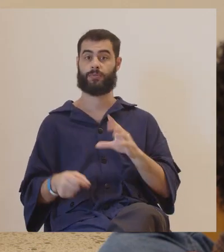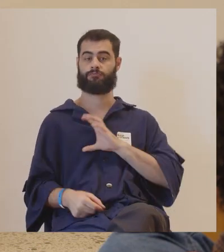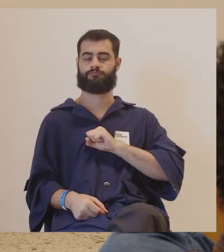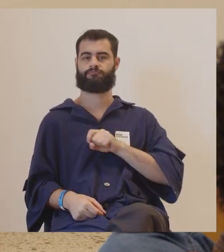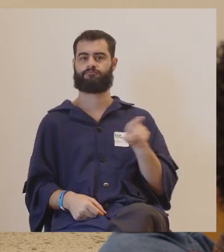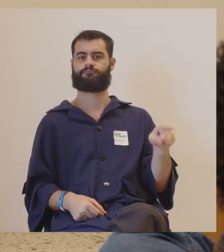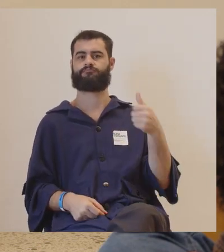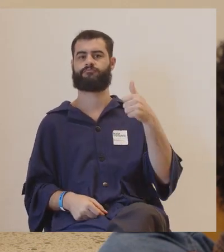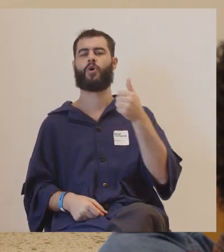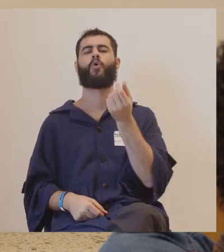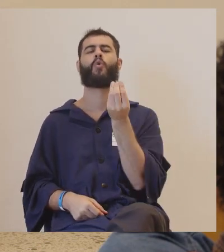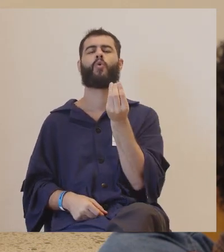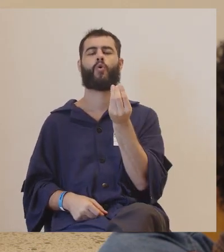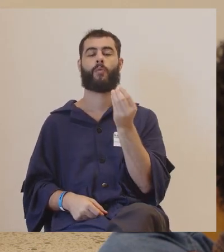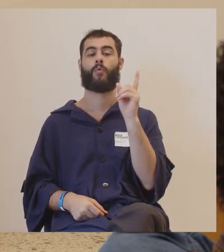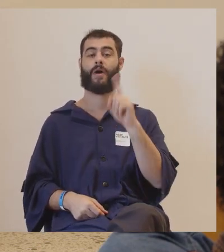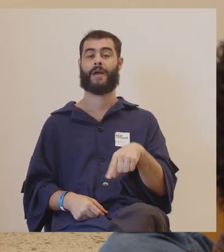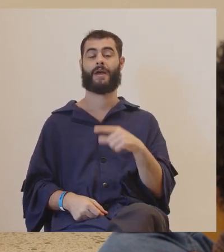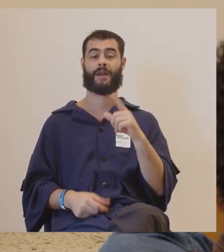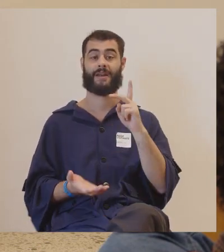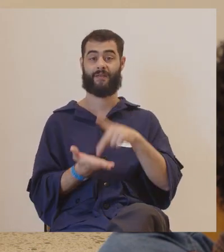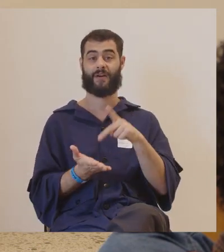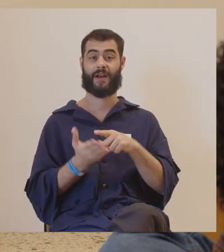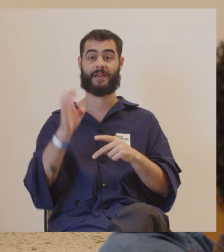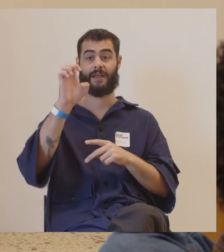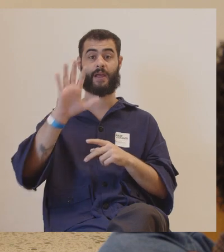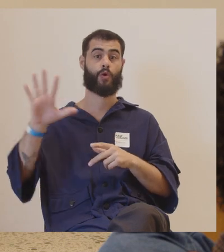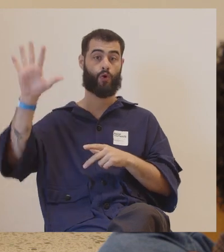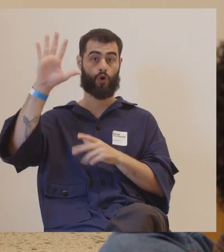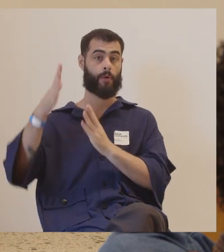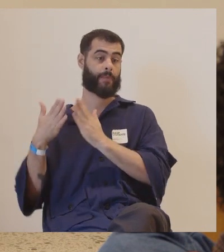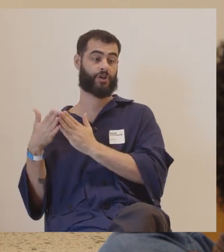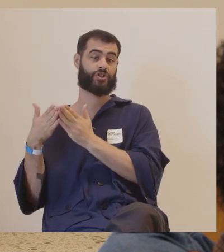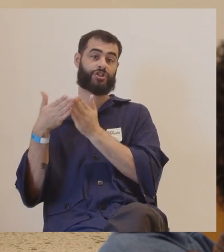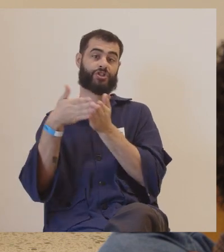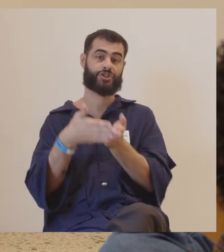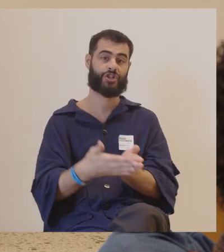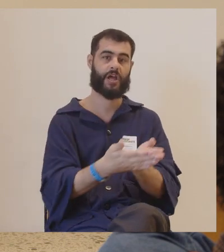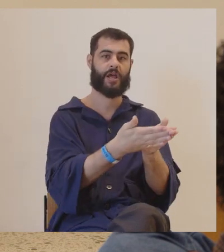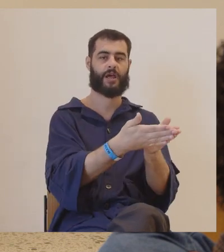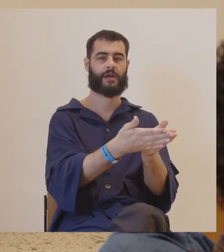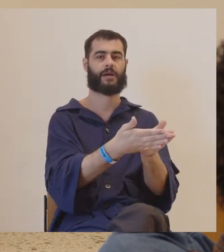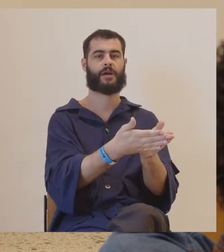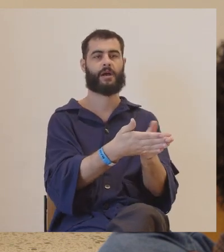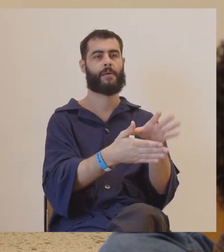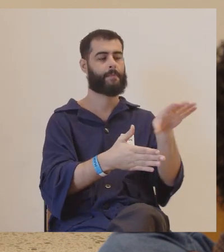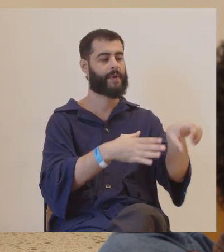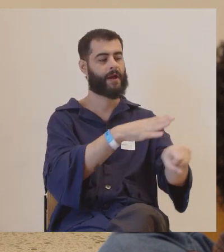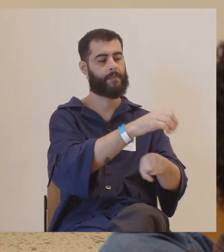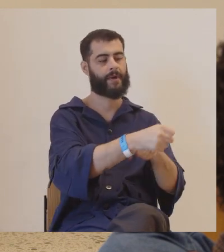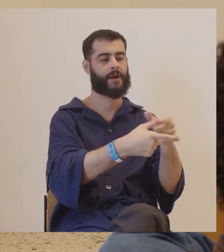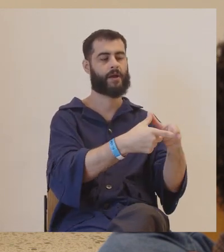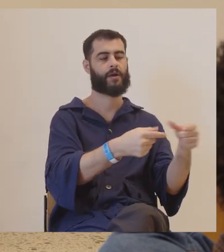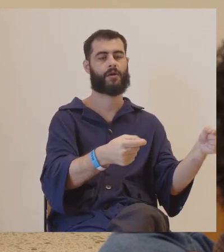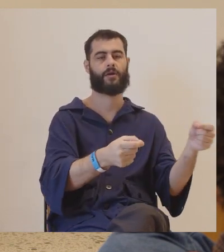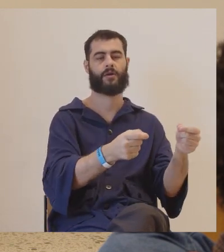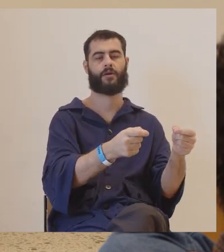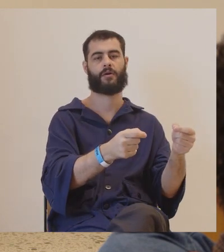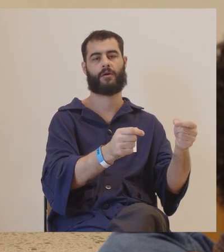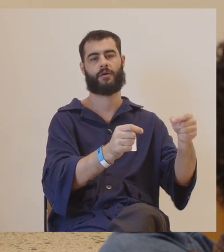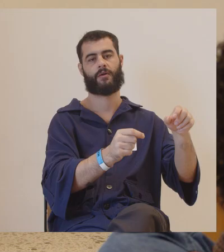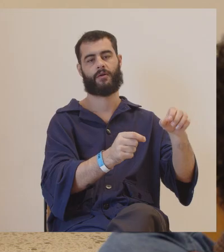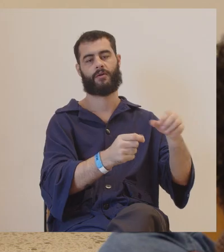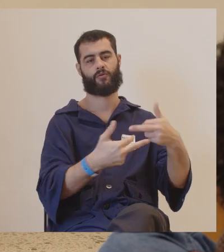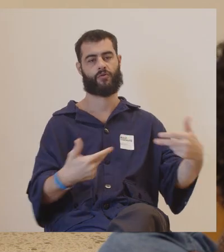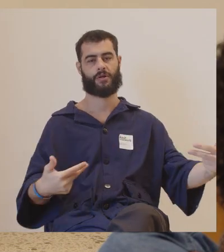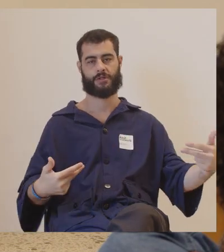cena da chegada dos navios europeus para levar os produtos japoneses para a Europa,